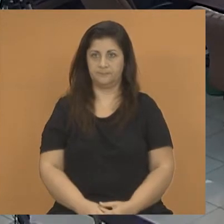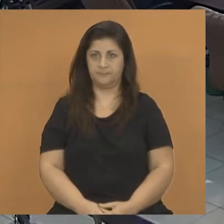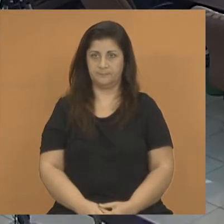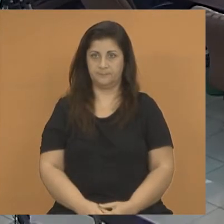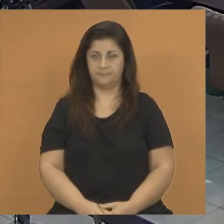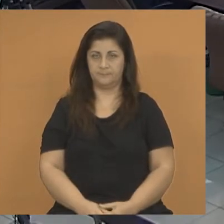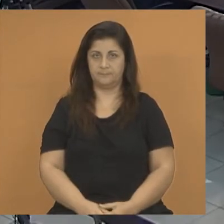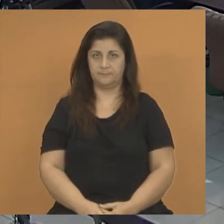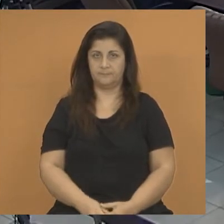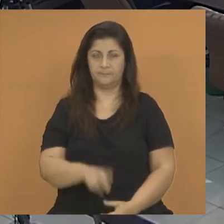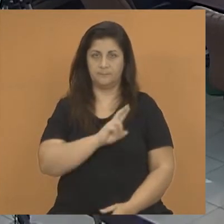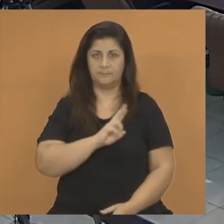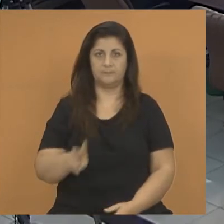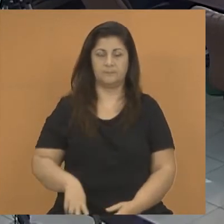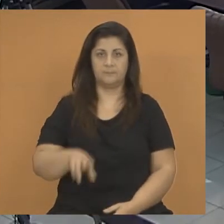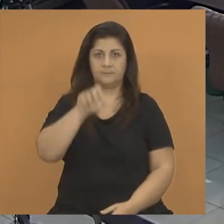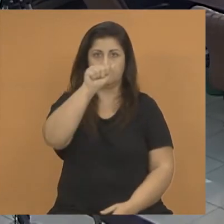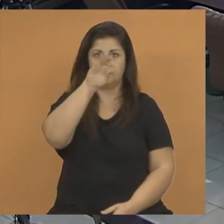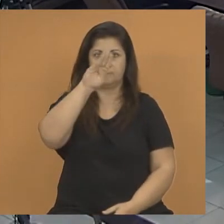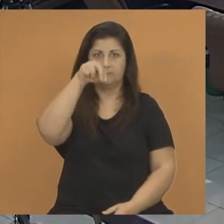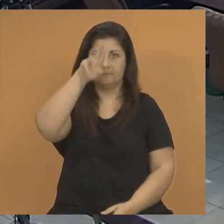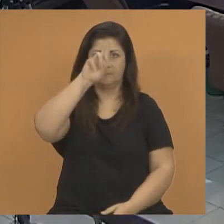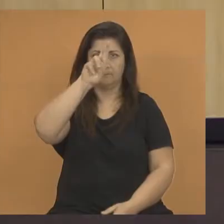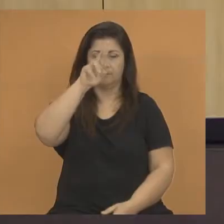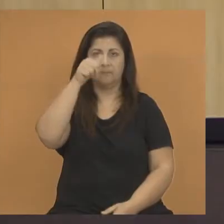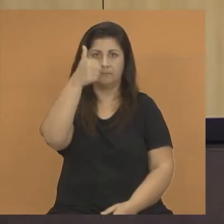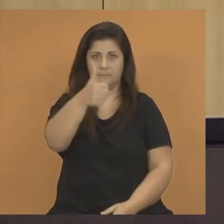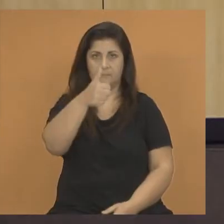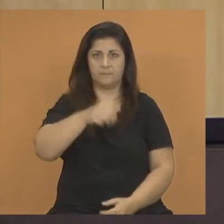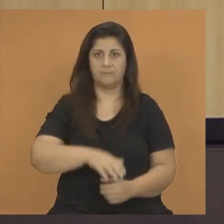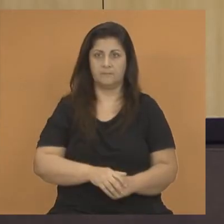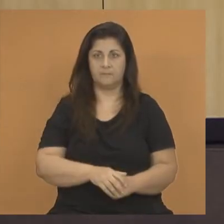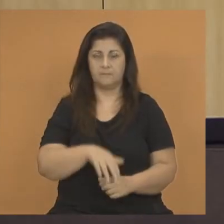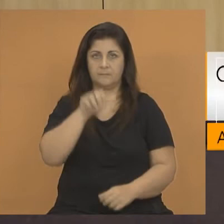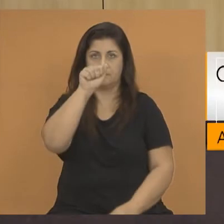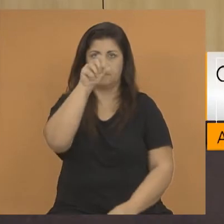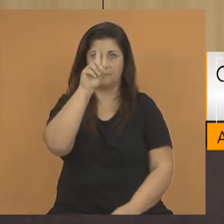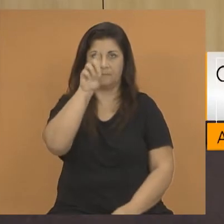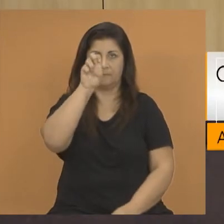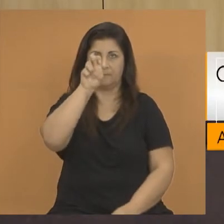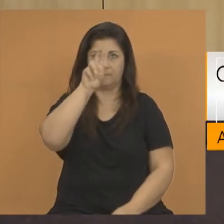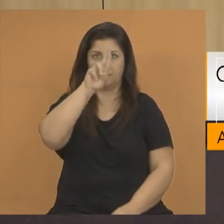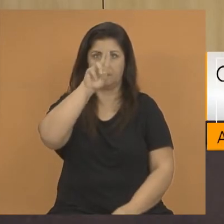Como vota a vereadora Abner de Madureira, favorável. Como vota a vereadora Derbal Sodré?